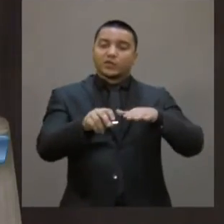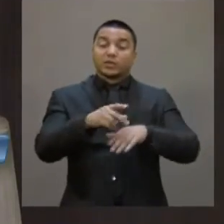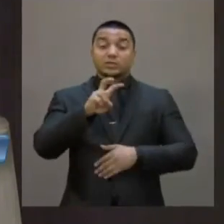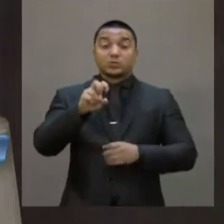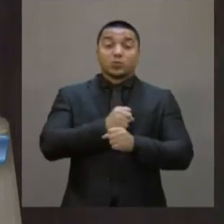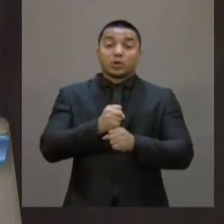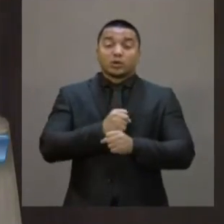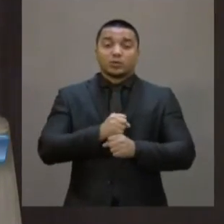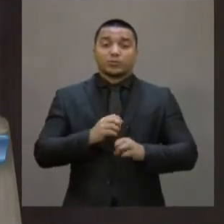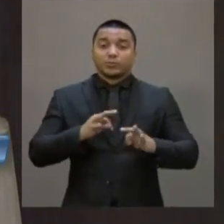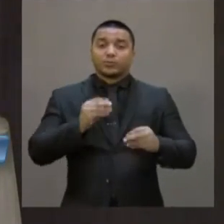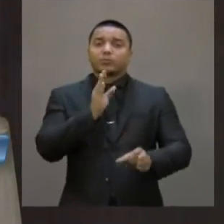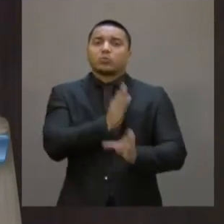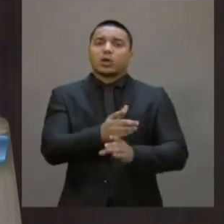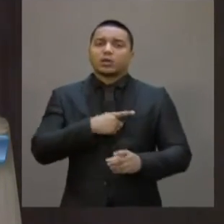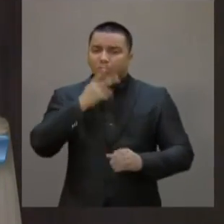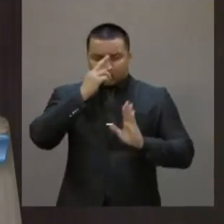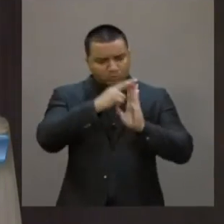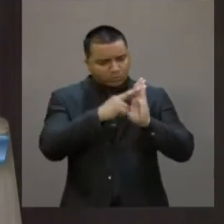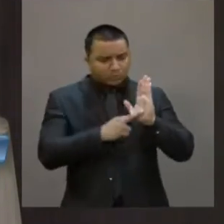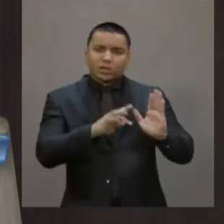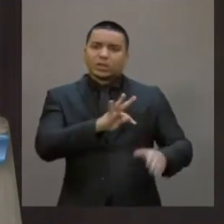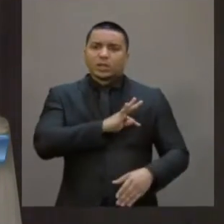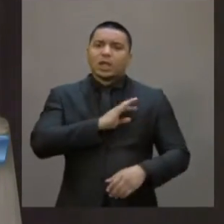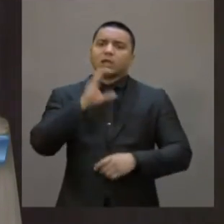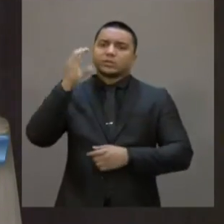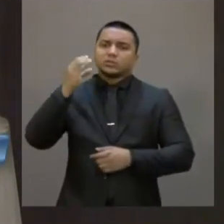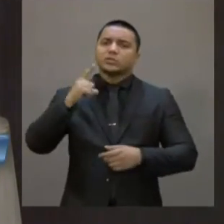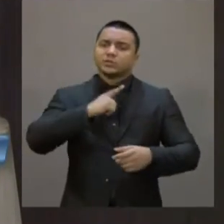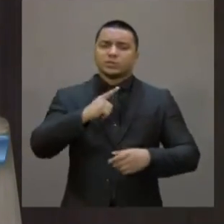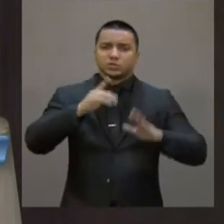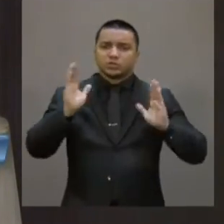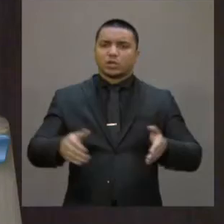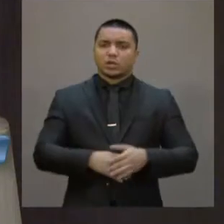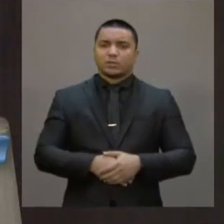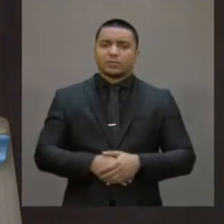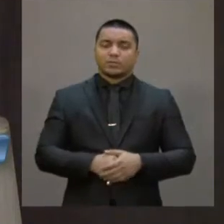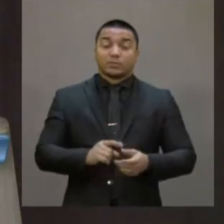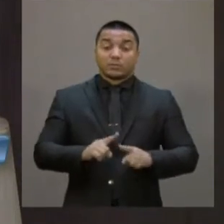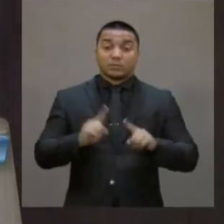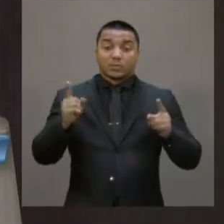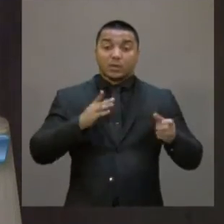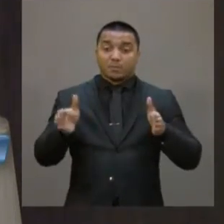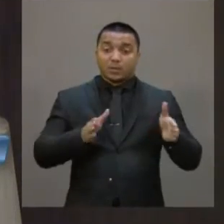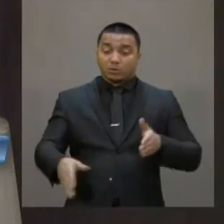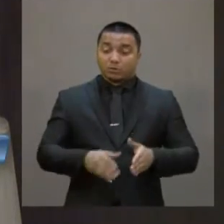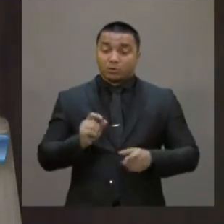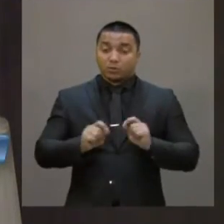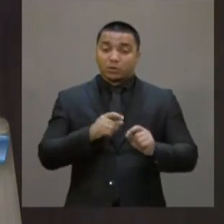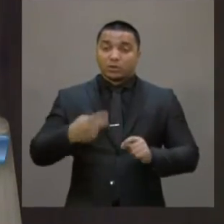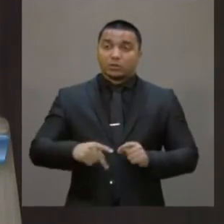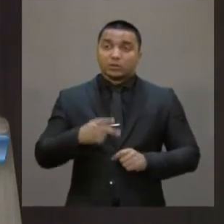anos, foi todo permeado por intenso rigor técnico-científico. Mas, durante todo esse período, teve desinformação na mídia